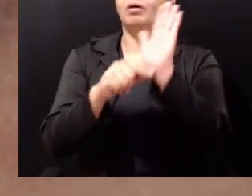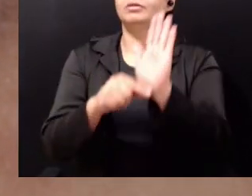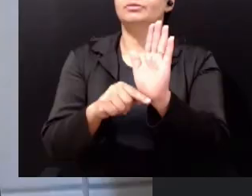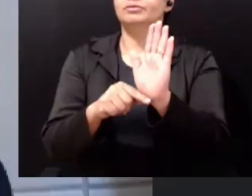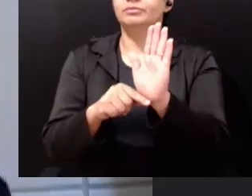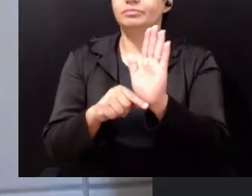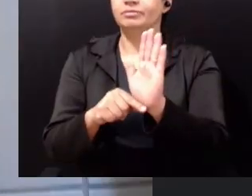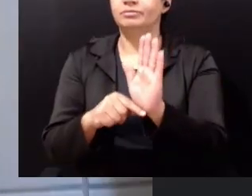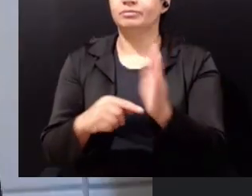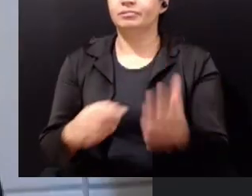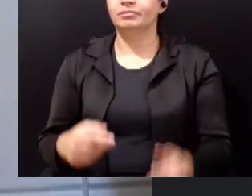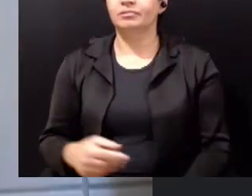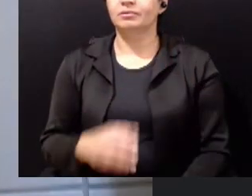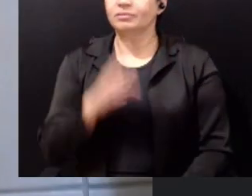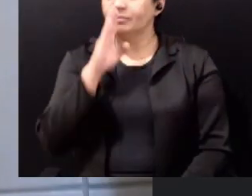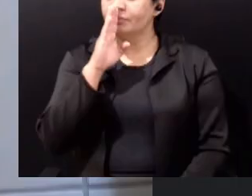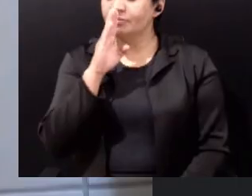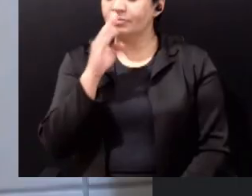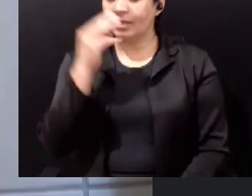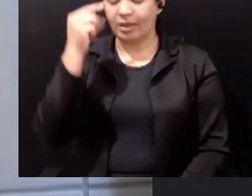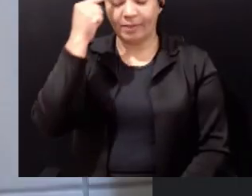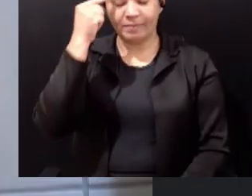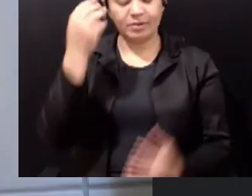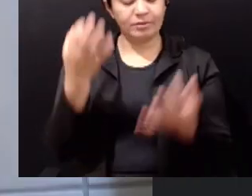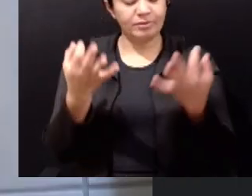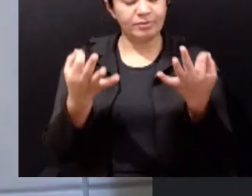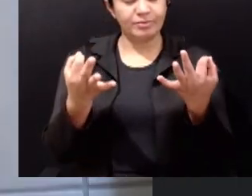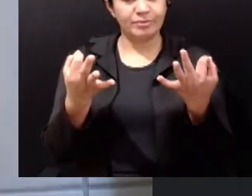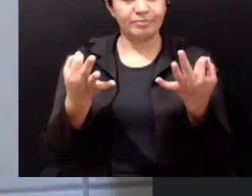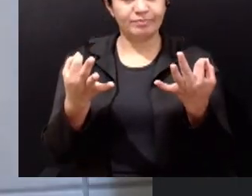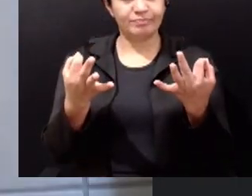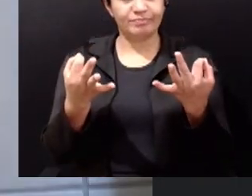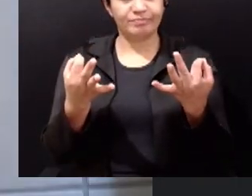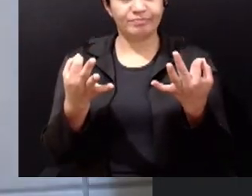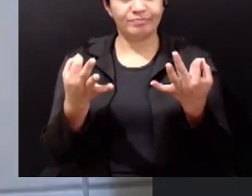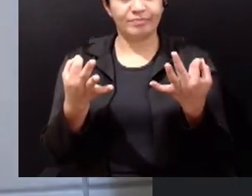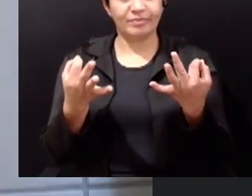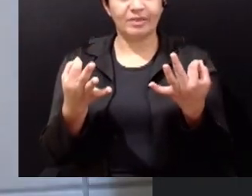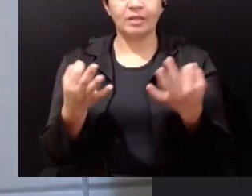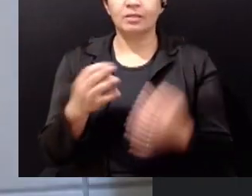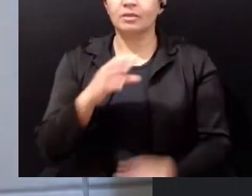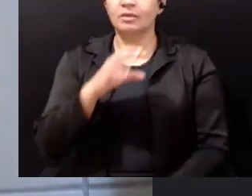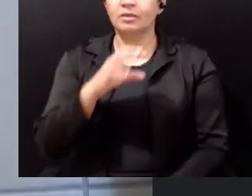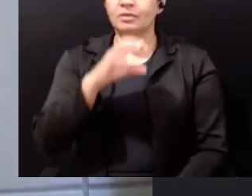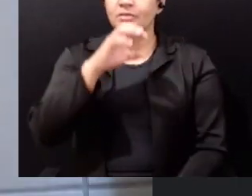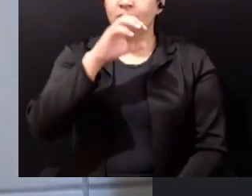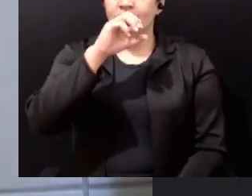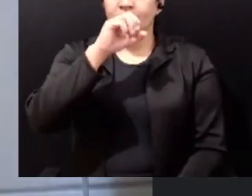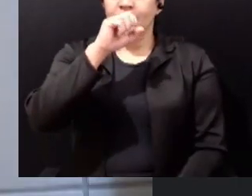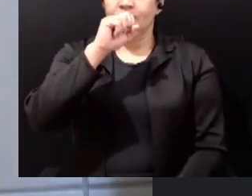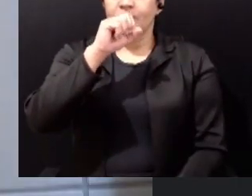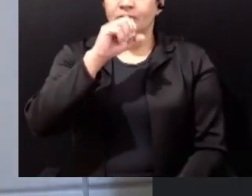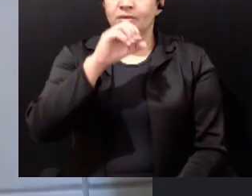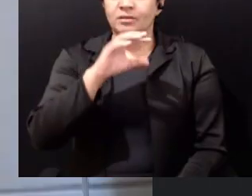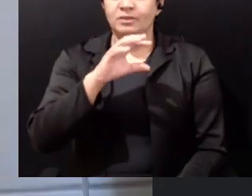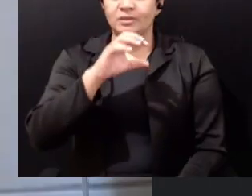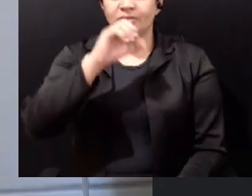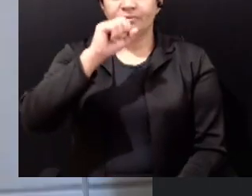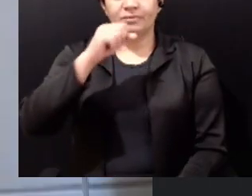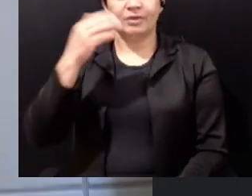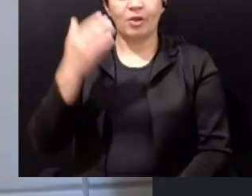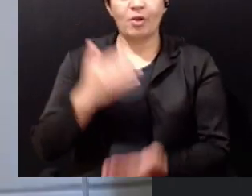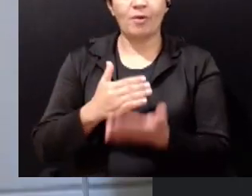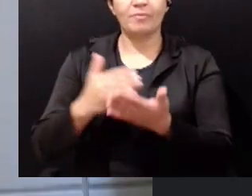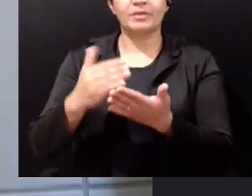Então, silêncio, a meditação, as pausas, respiração, às vezes até respirar, gente, aprender a gente fazer uma respiração